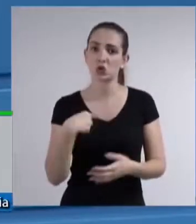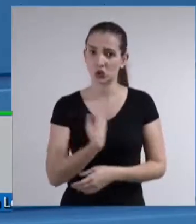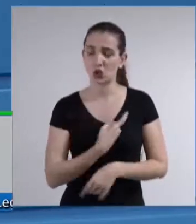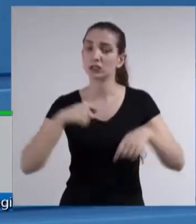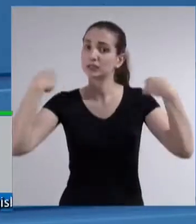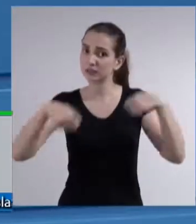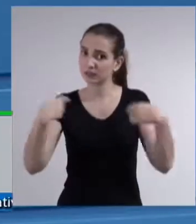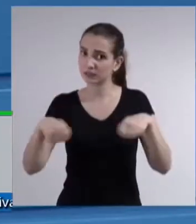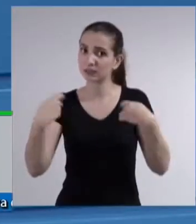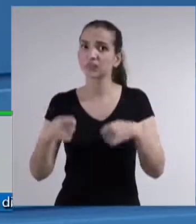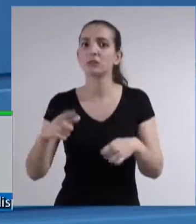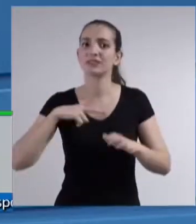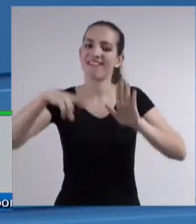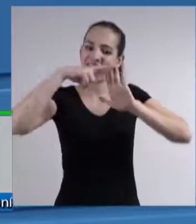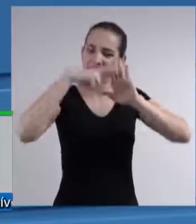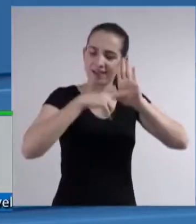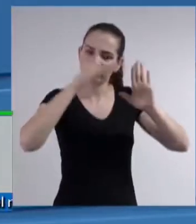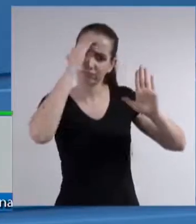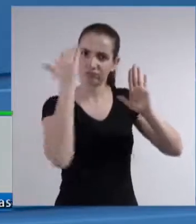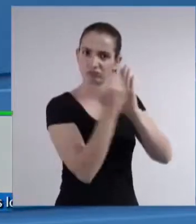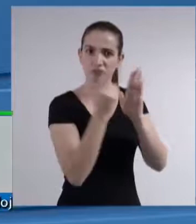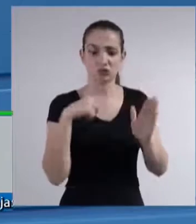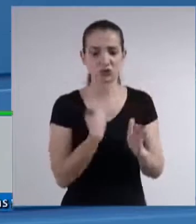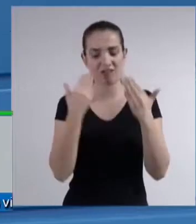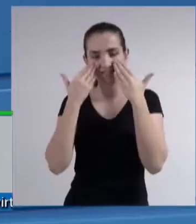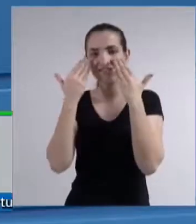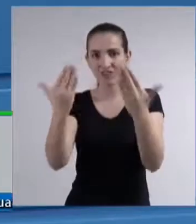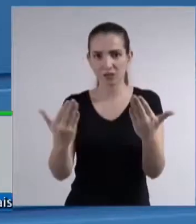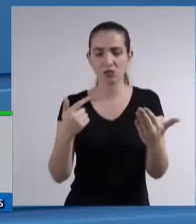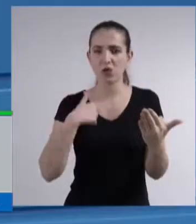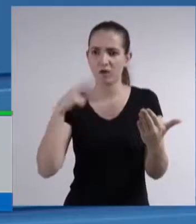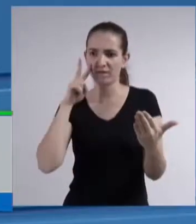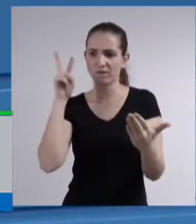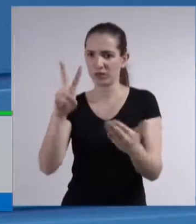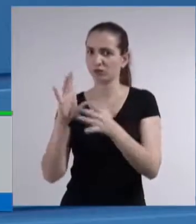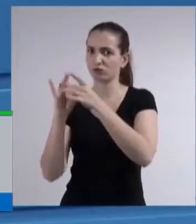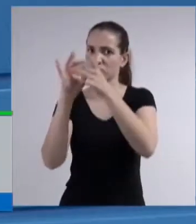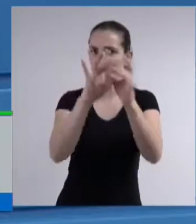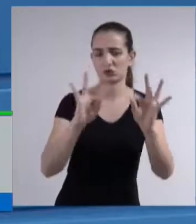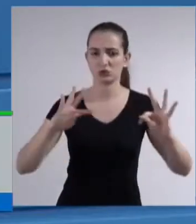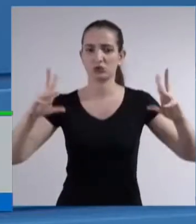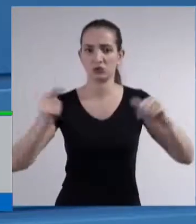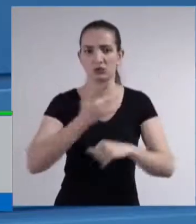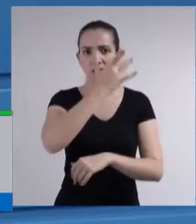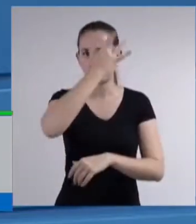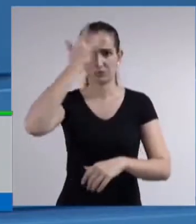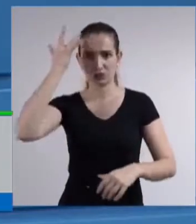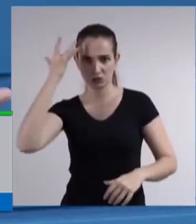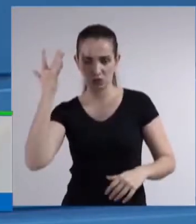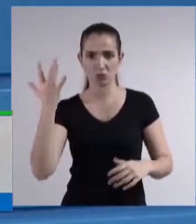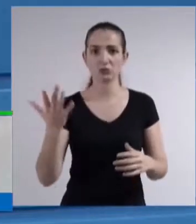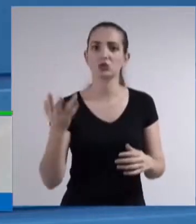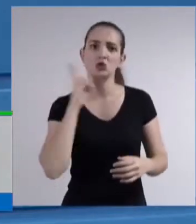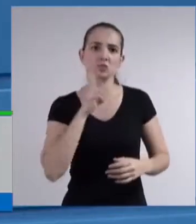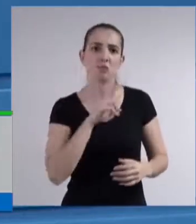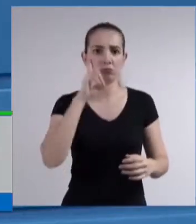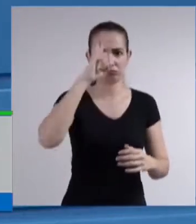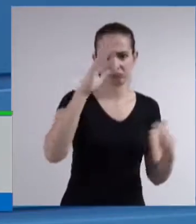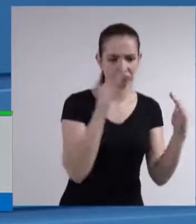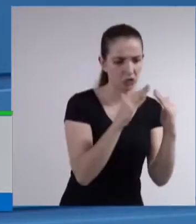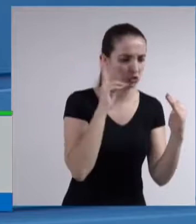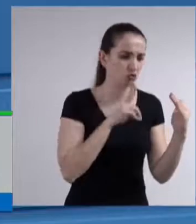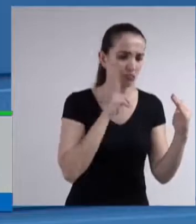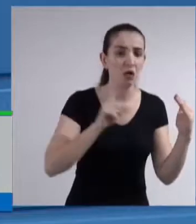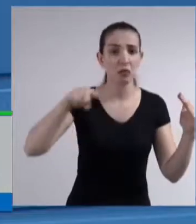do caos. E o que nós assistimos lá, eu vejo a situação como um todo. As pessoas foram expulsas, a casa depredada,